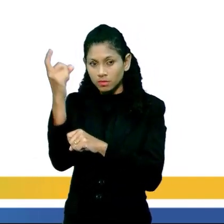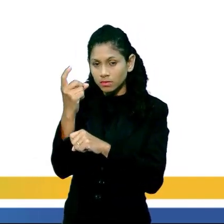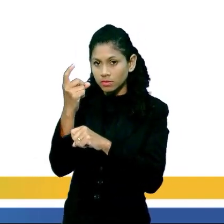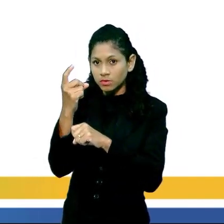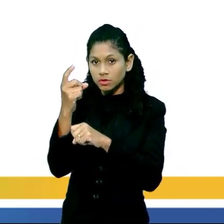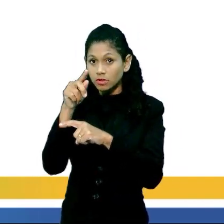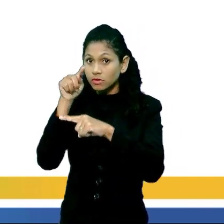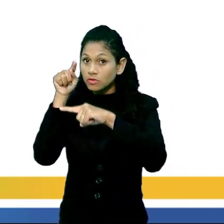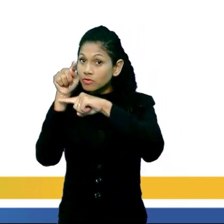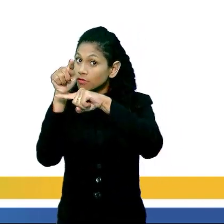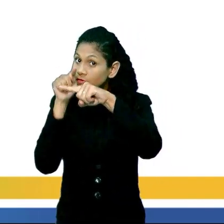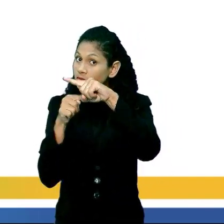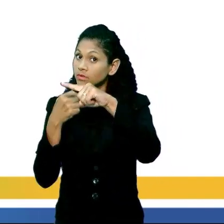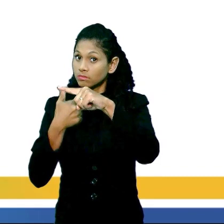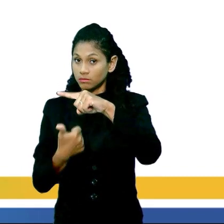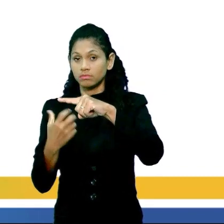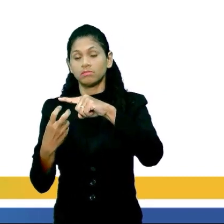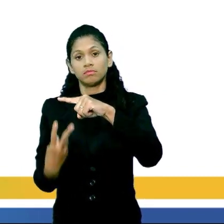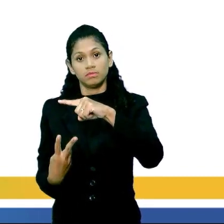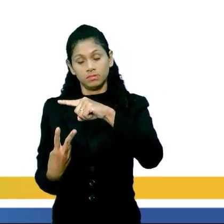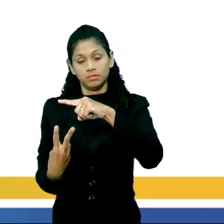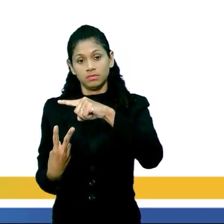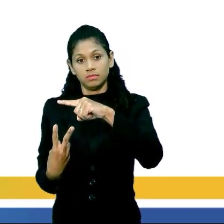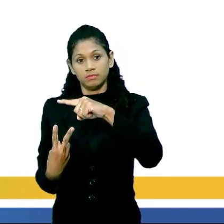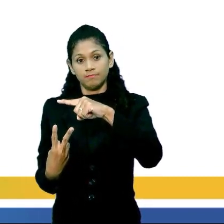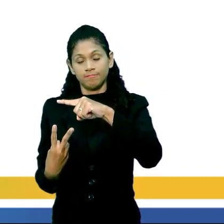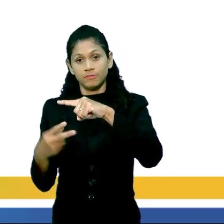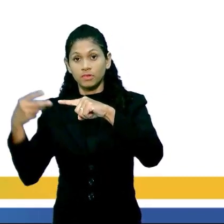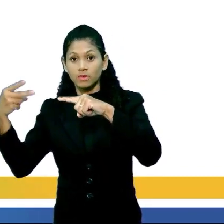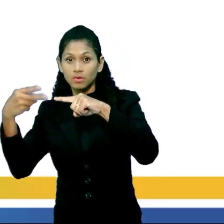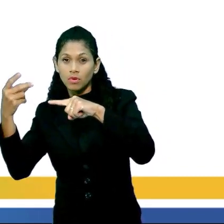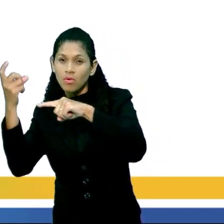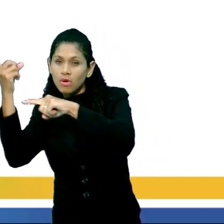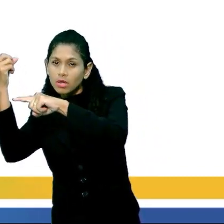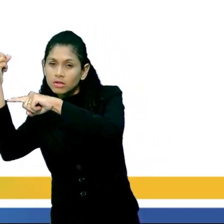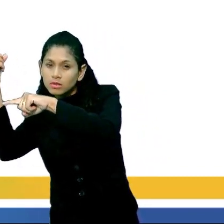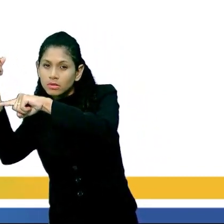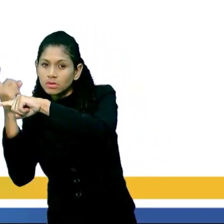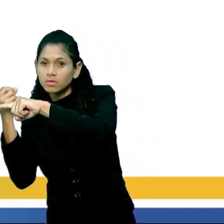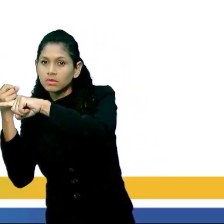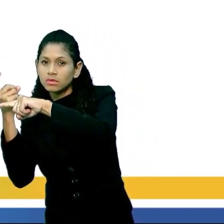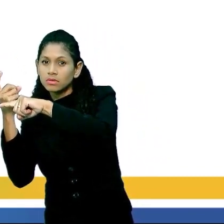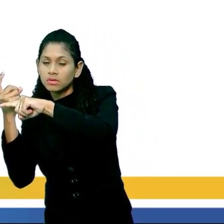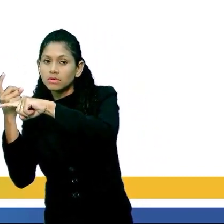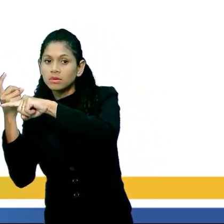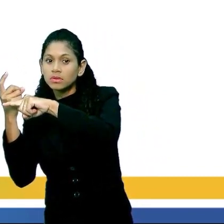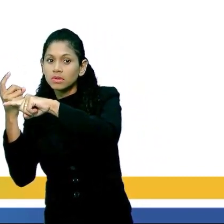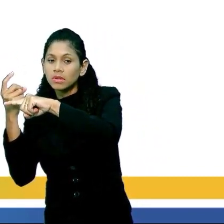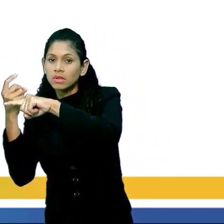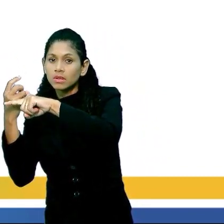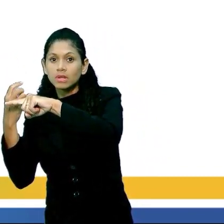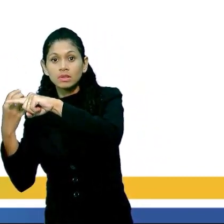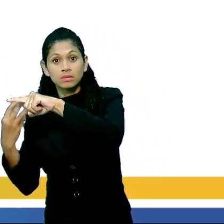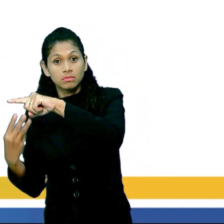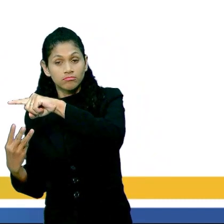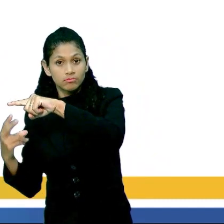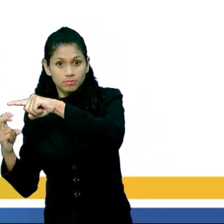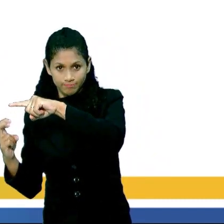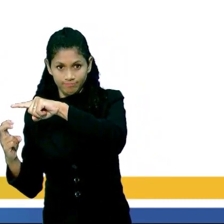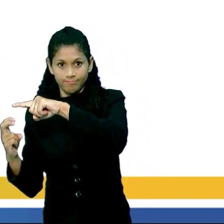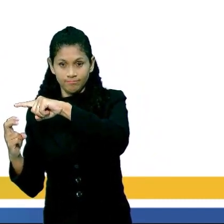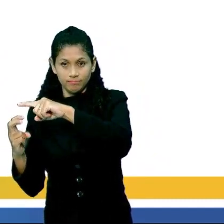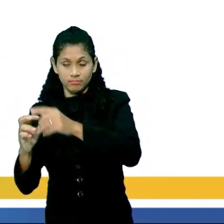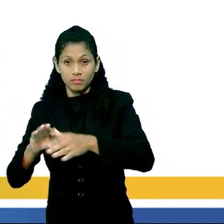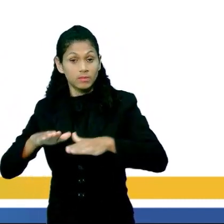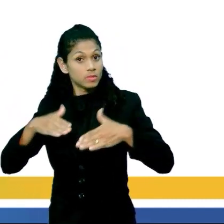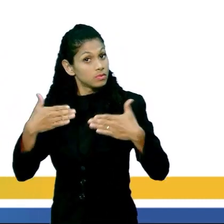né, a outra parte, x sobre 35. Então, que é esse símbolozinho aí,